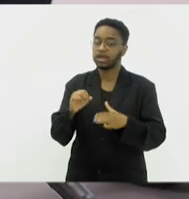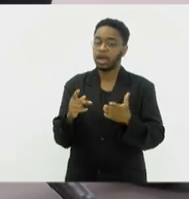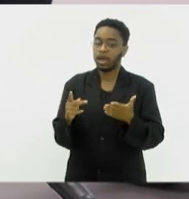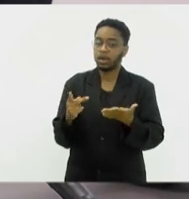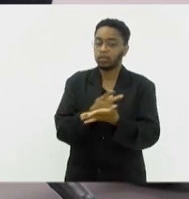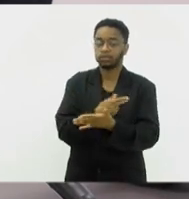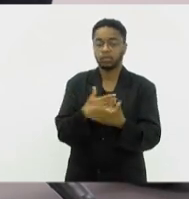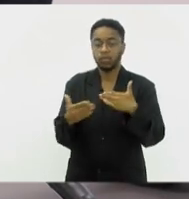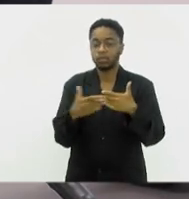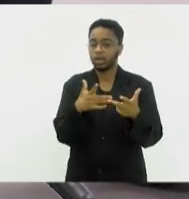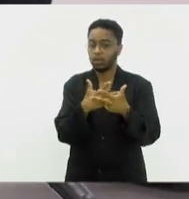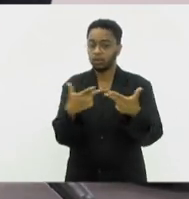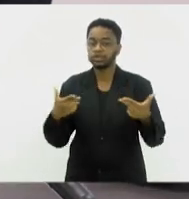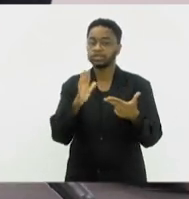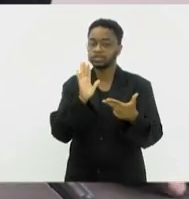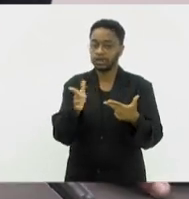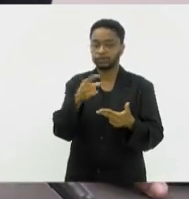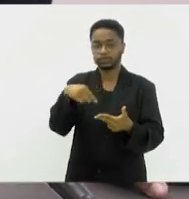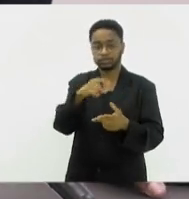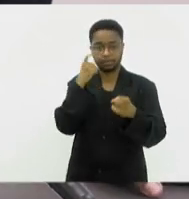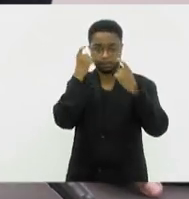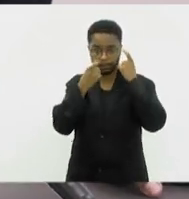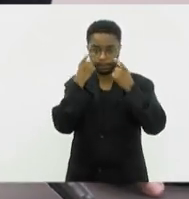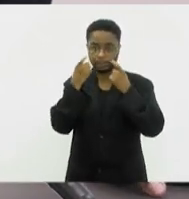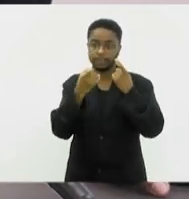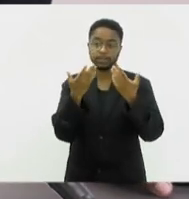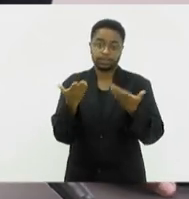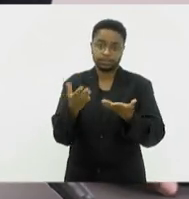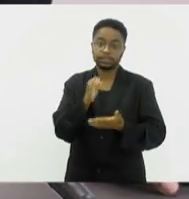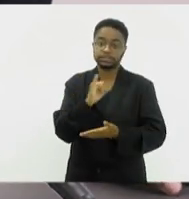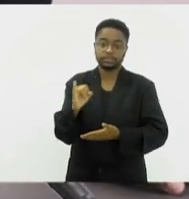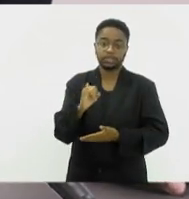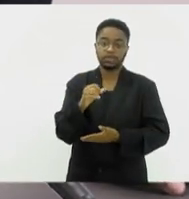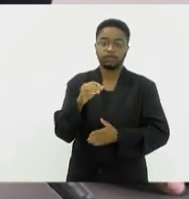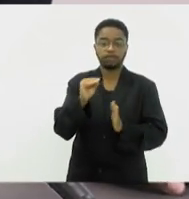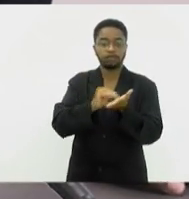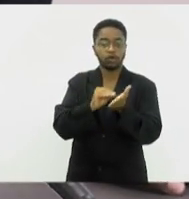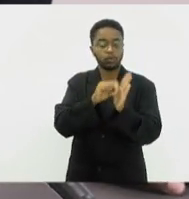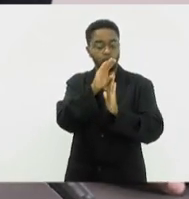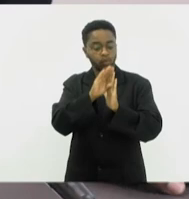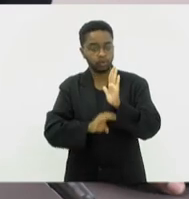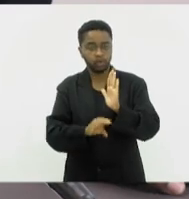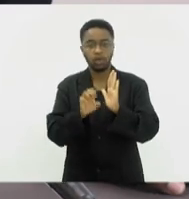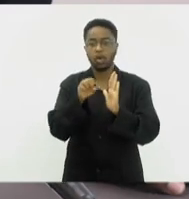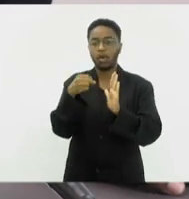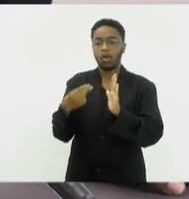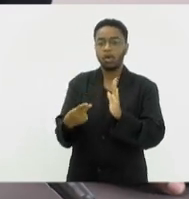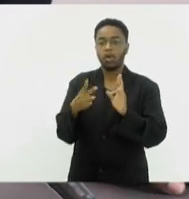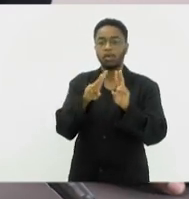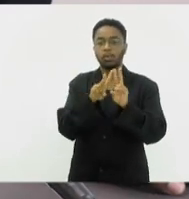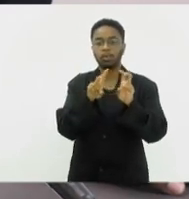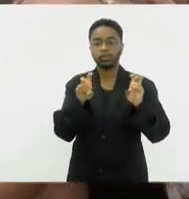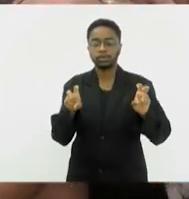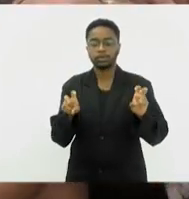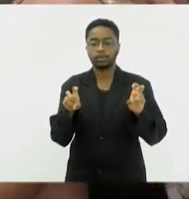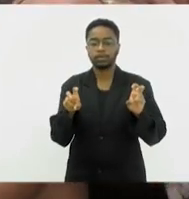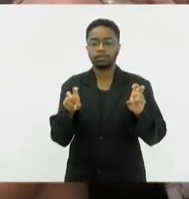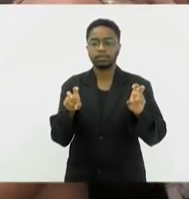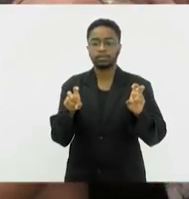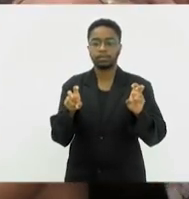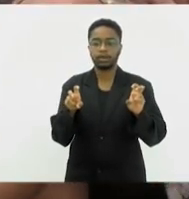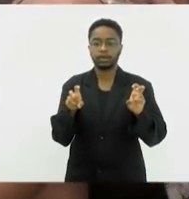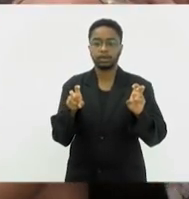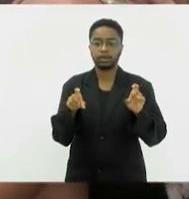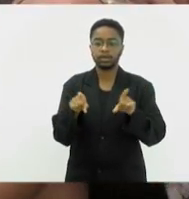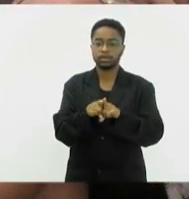situação que já foi alvo da preocupação aqui, ou seja, ausência de currículo, questões relacionadas